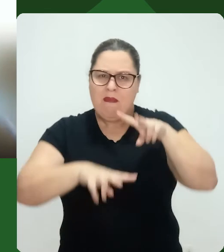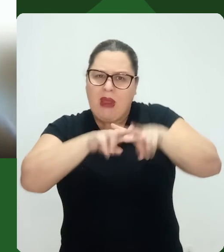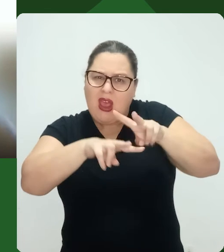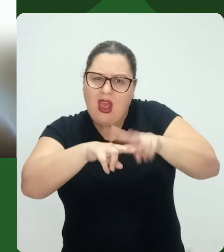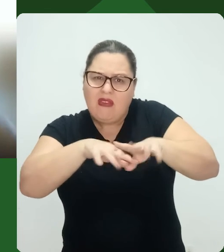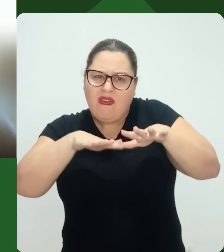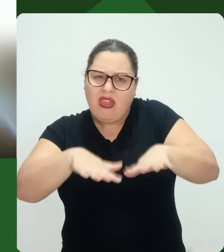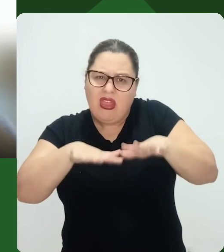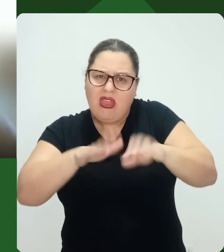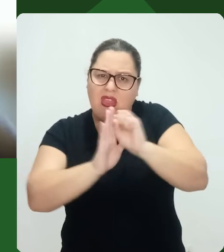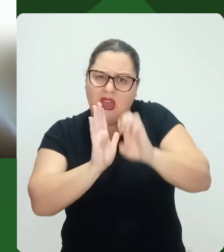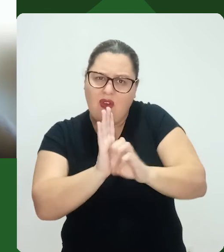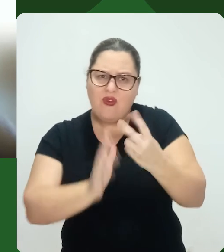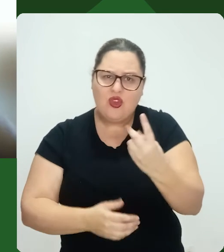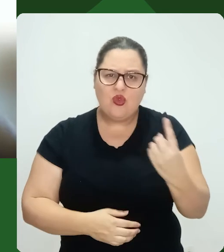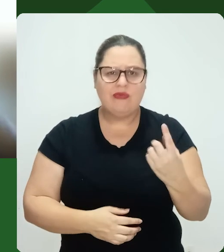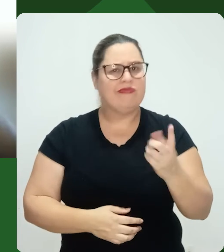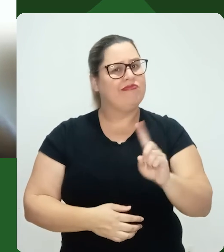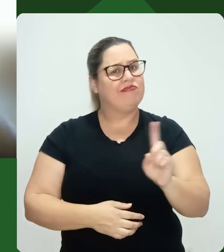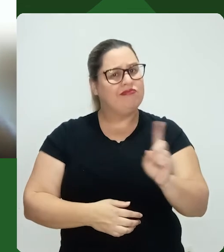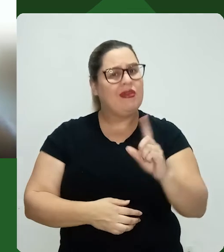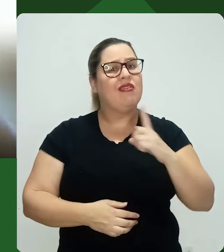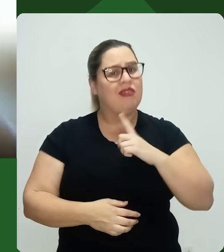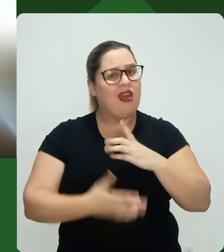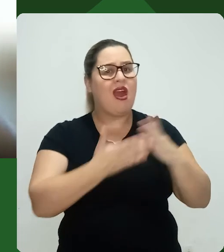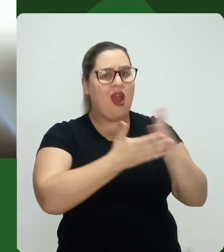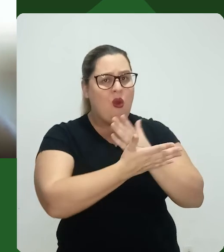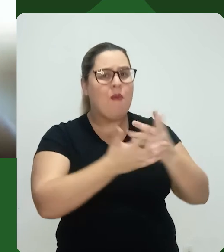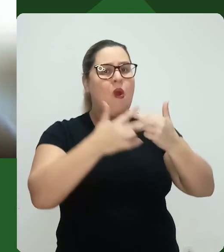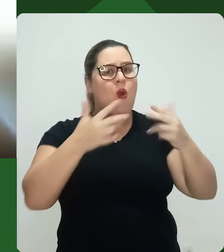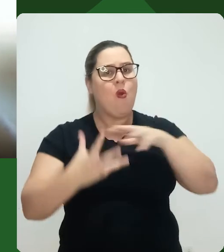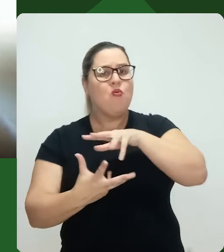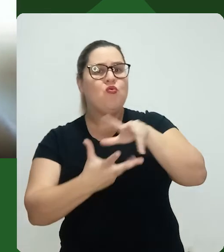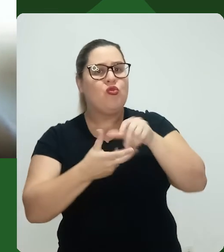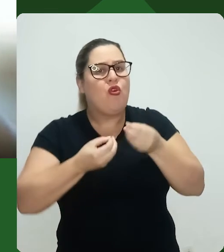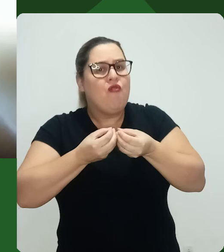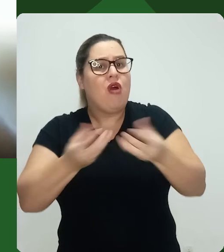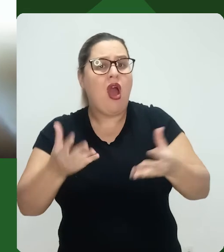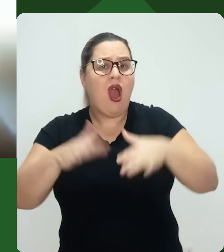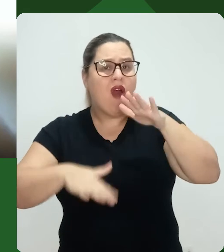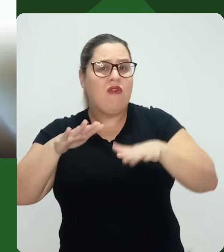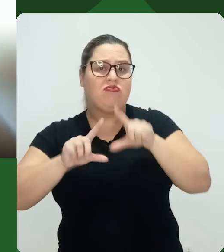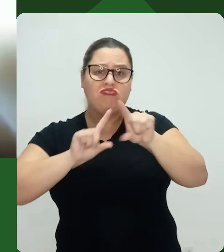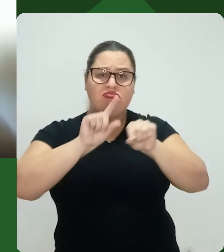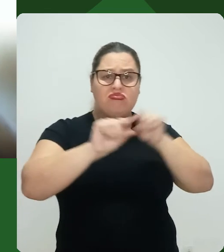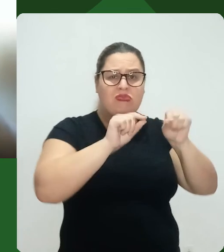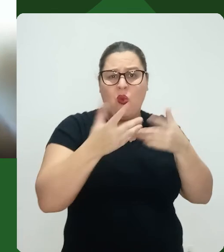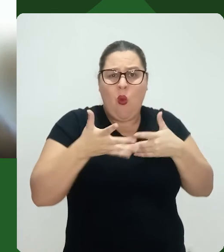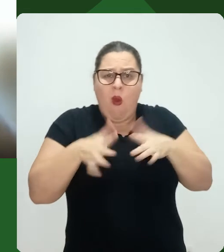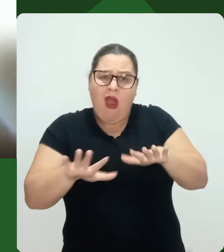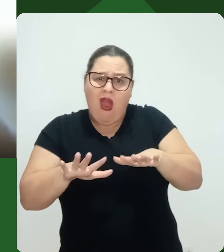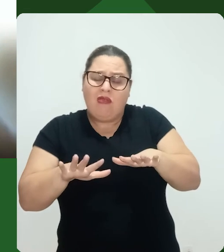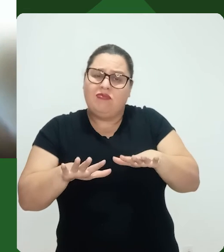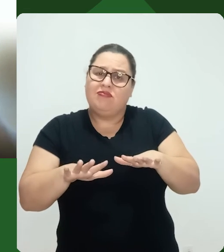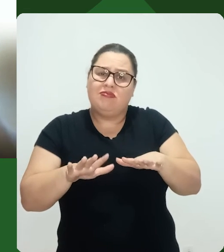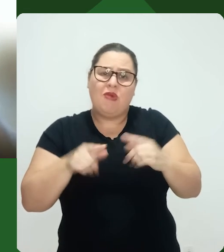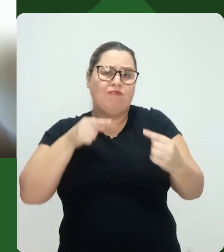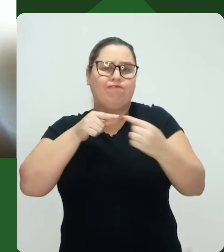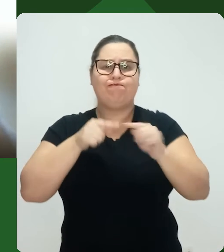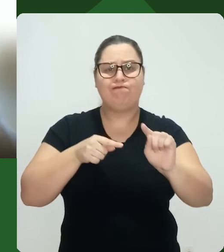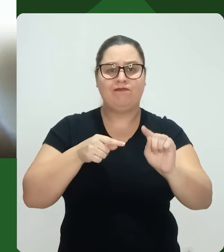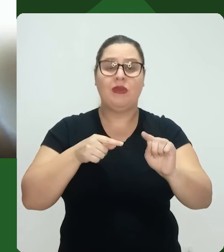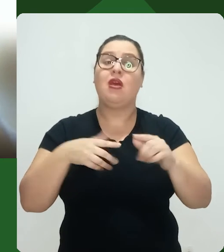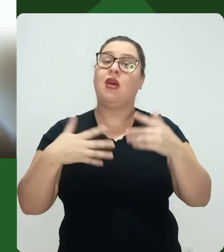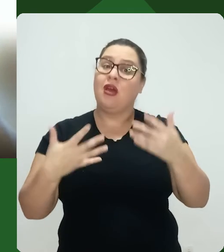que a gente está necessariamente preso nele. Tem algumas coisas que o mundo nos oferece e que a gente pode dizer, não, isso eu não quero, isso não me serve,